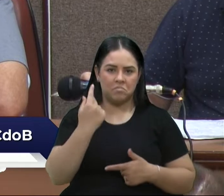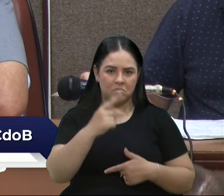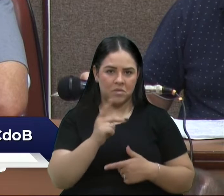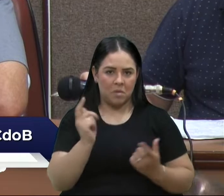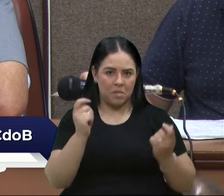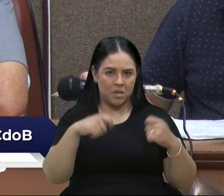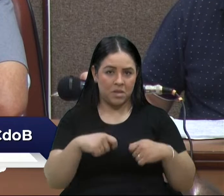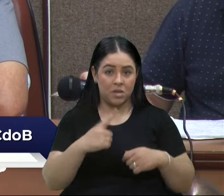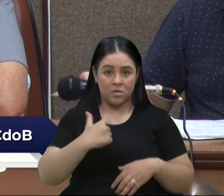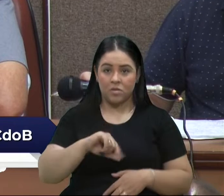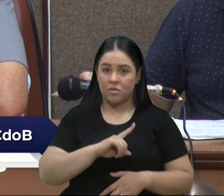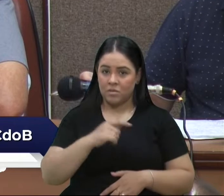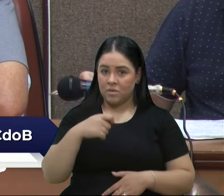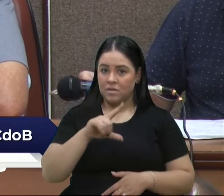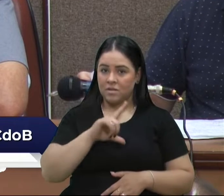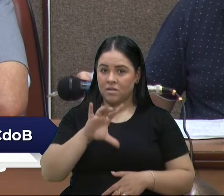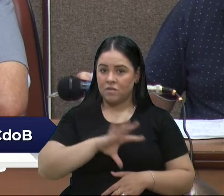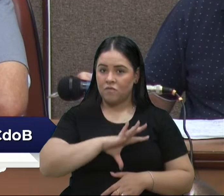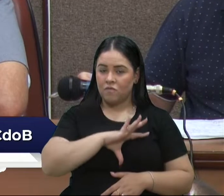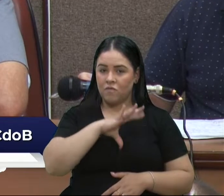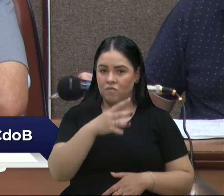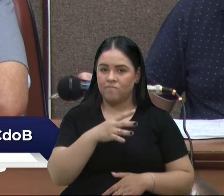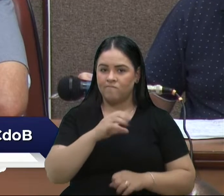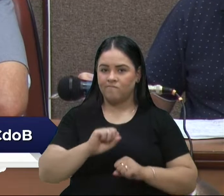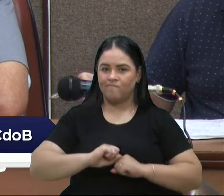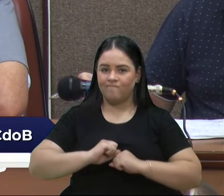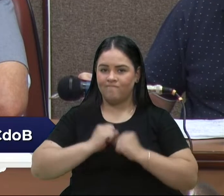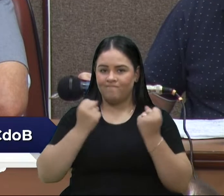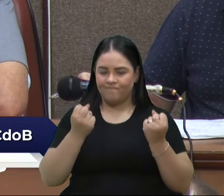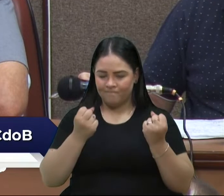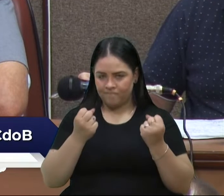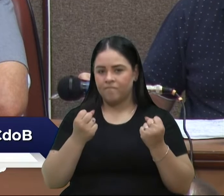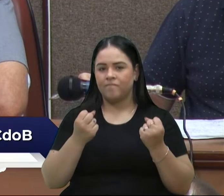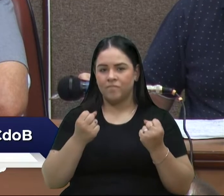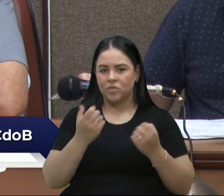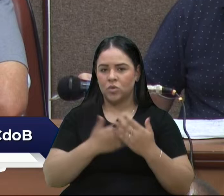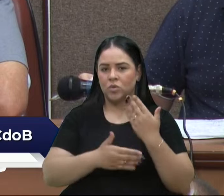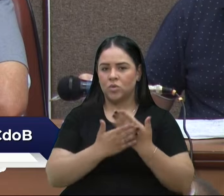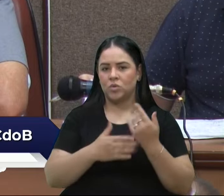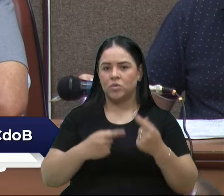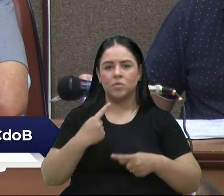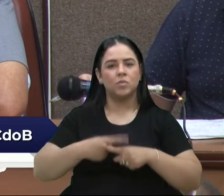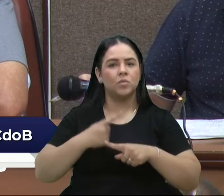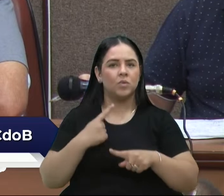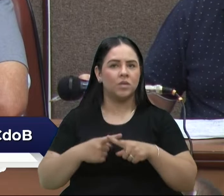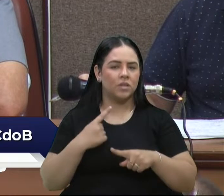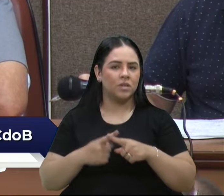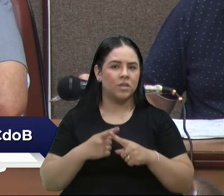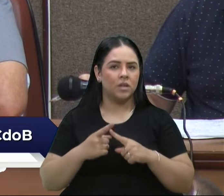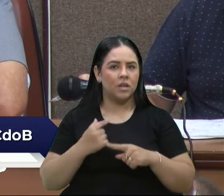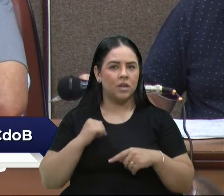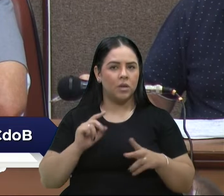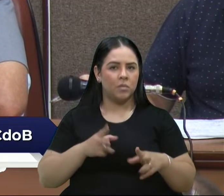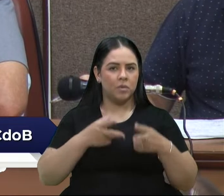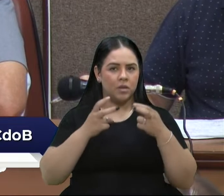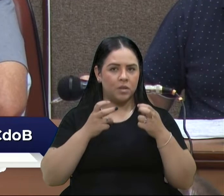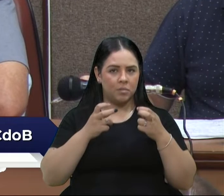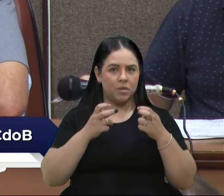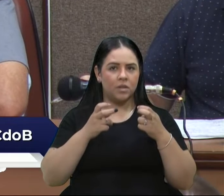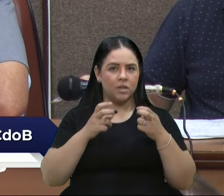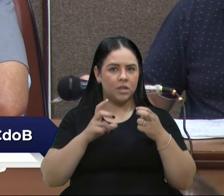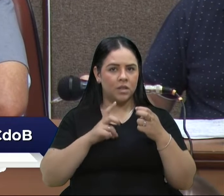a gente precisa desse esforço, né? É de todos, né? Porque e vejo que esse pedido